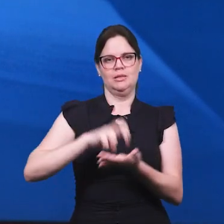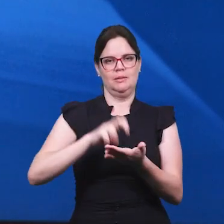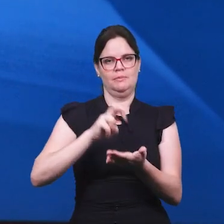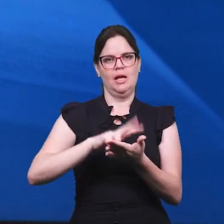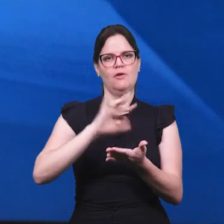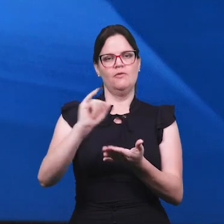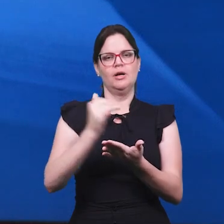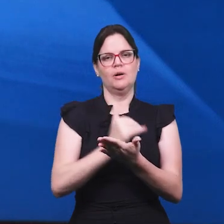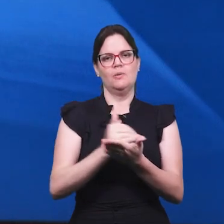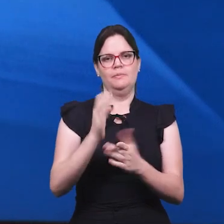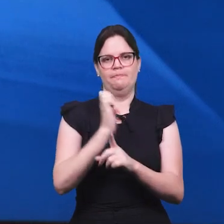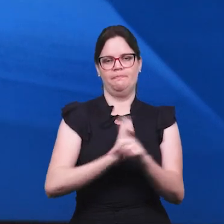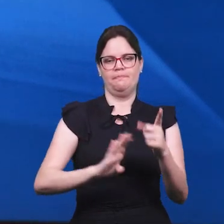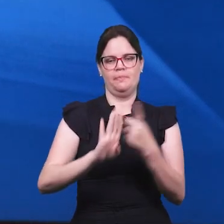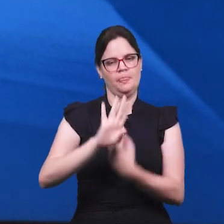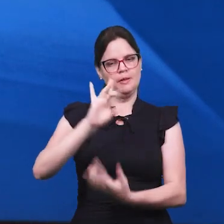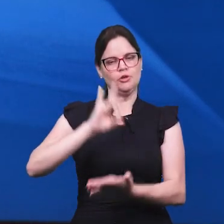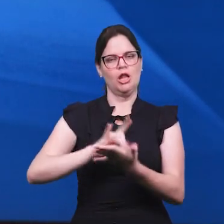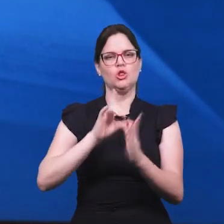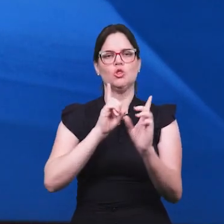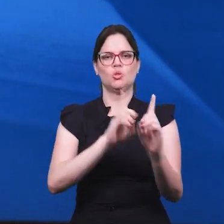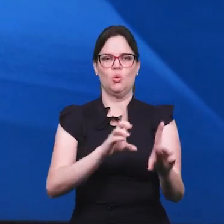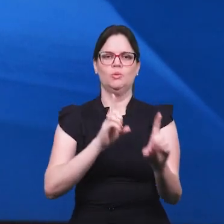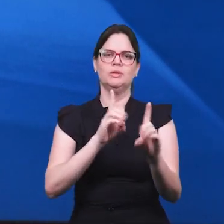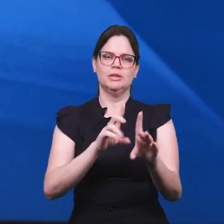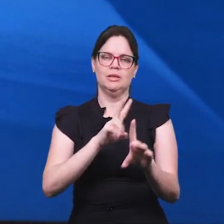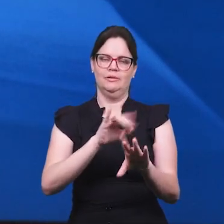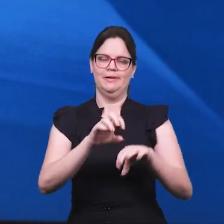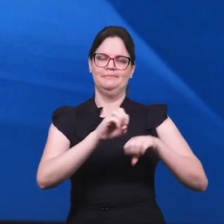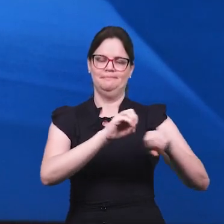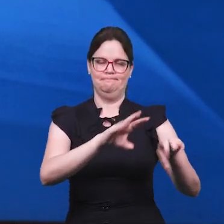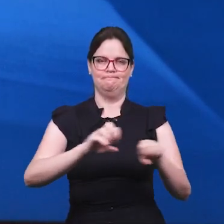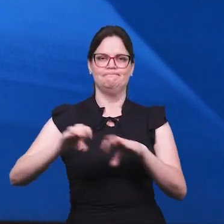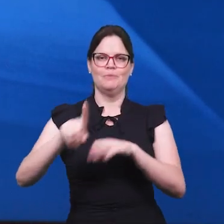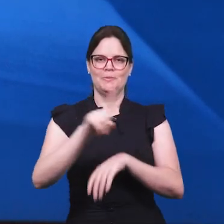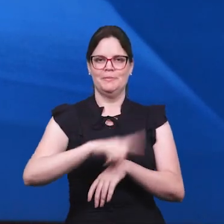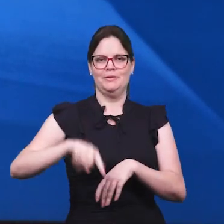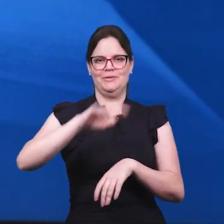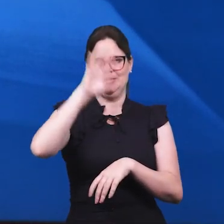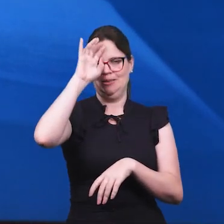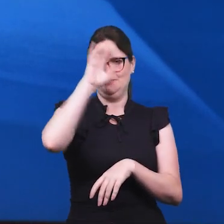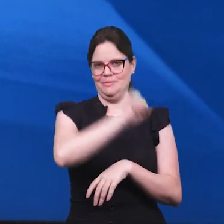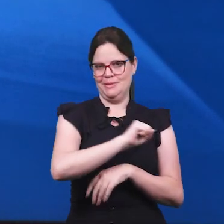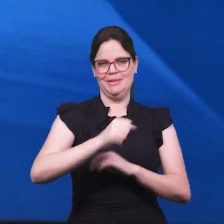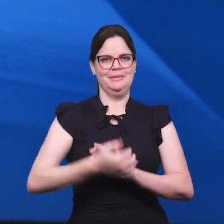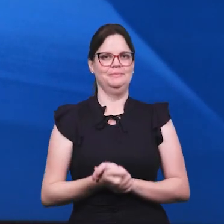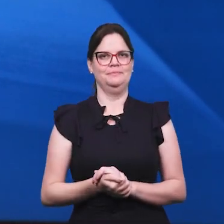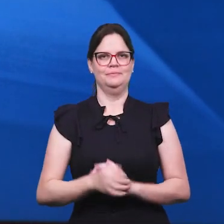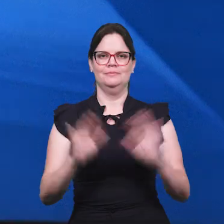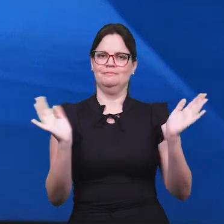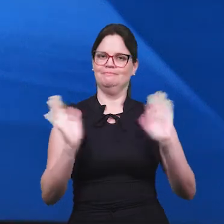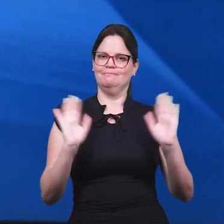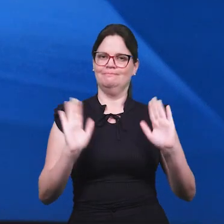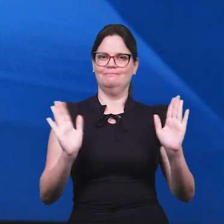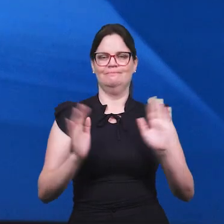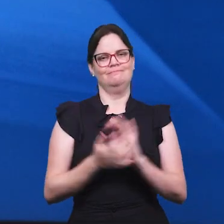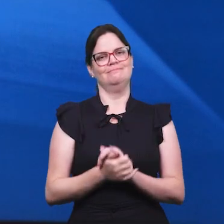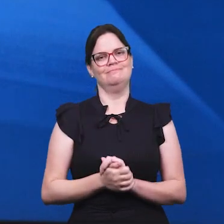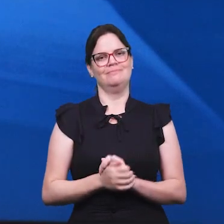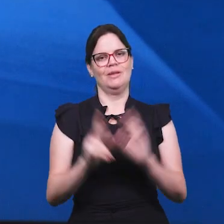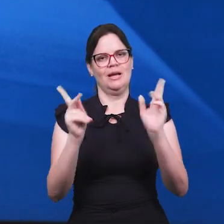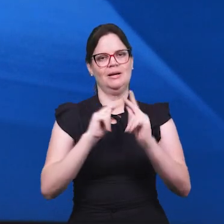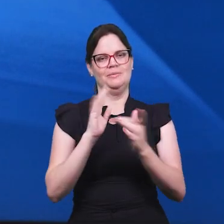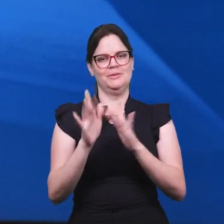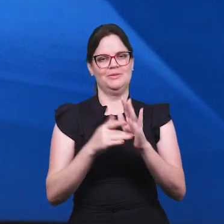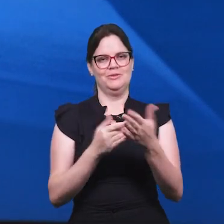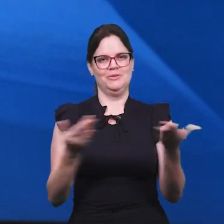teremos a Escola Bíblica Dominical com todo o ensino doutrinário que será útil para a nossa edificação espiritual. Te aguardo lá. Até lá, então,